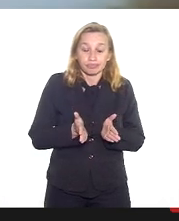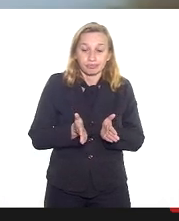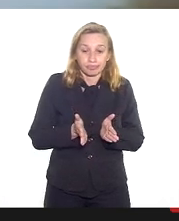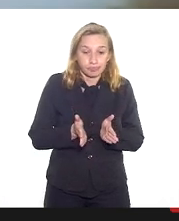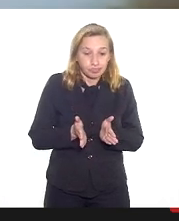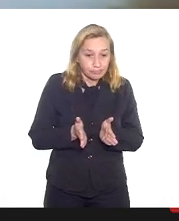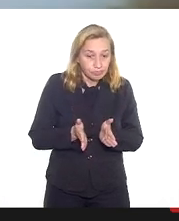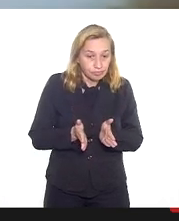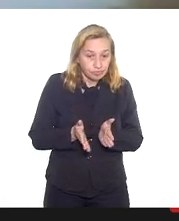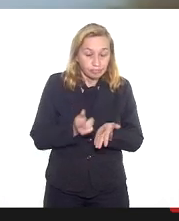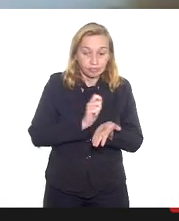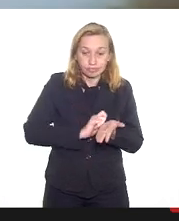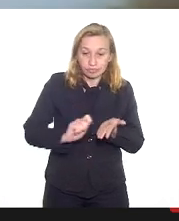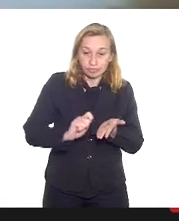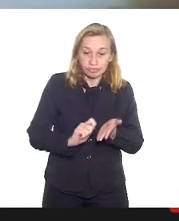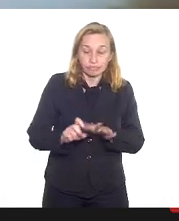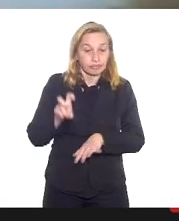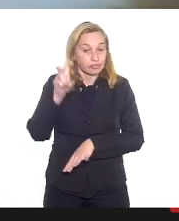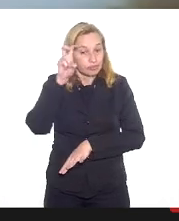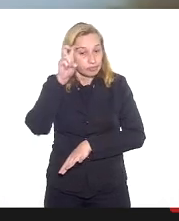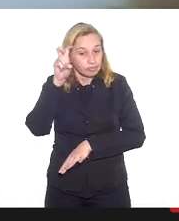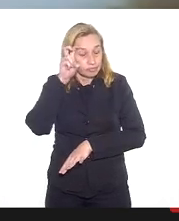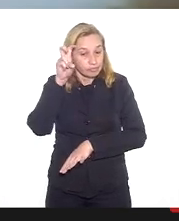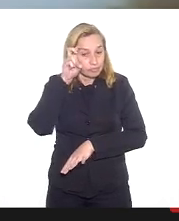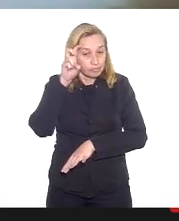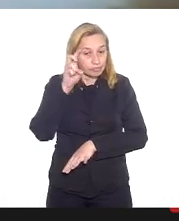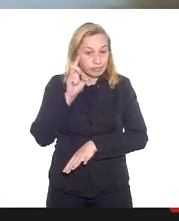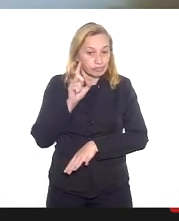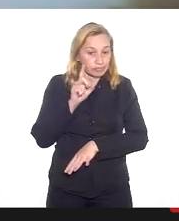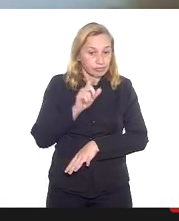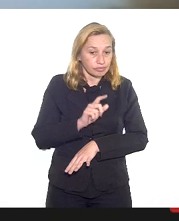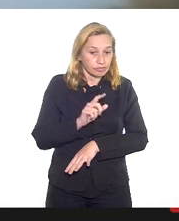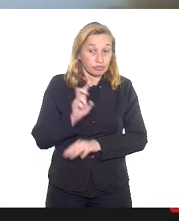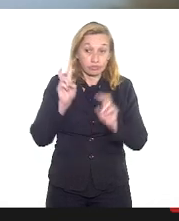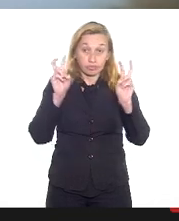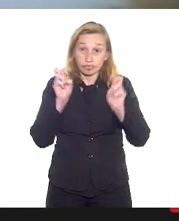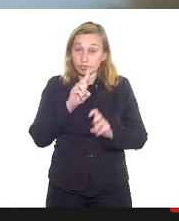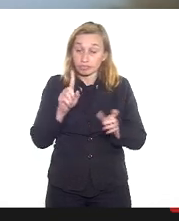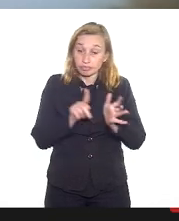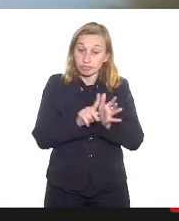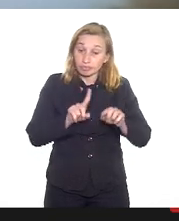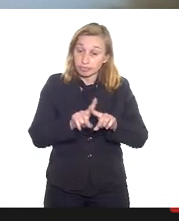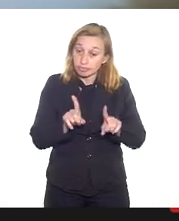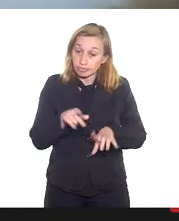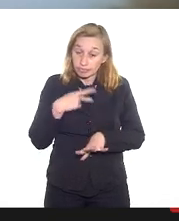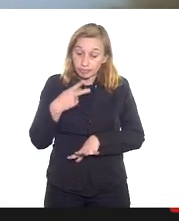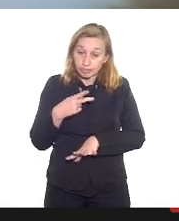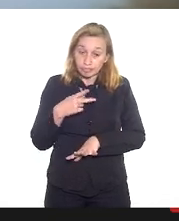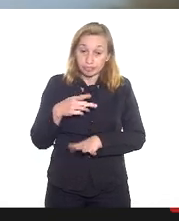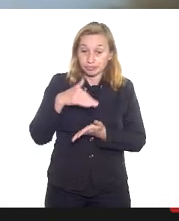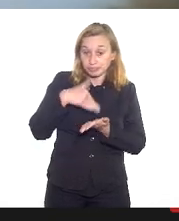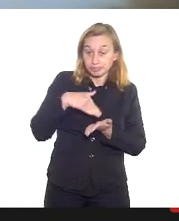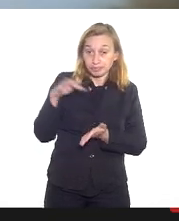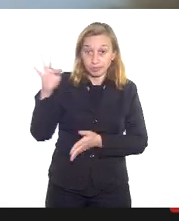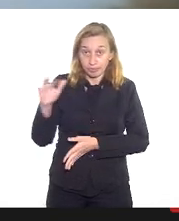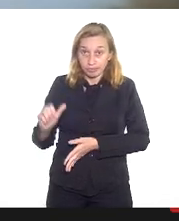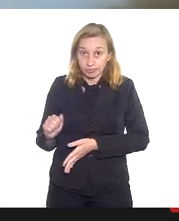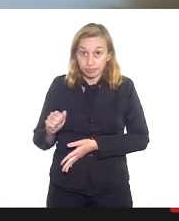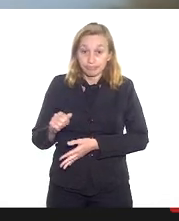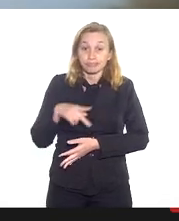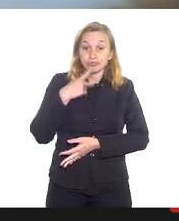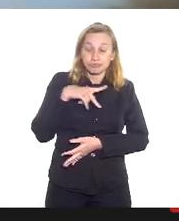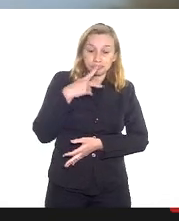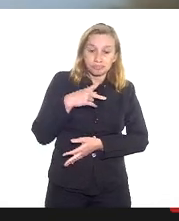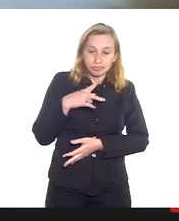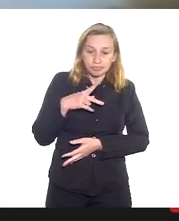próxima quinta-feira, que não é do tema, mas é, né, com o secretário de Fazenda, que vai falar sobre